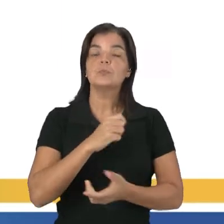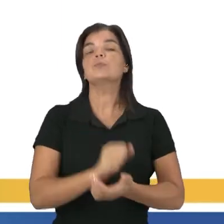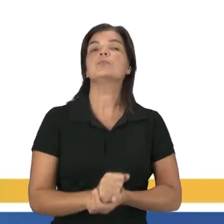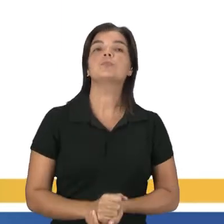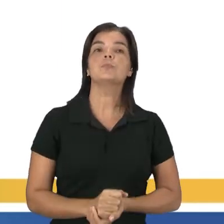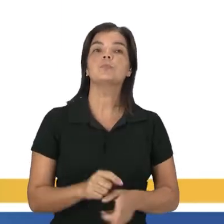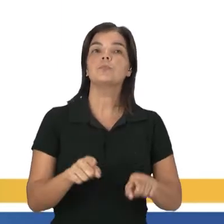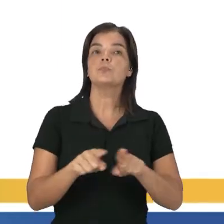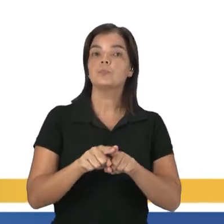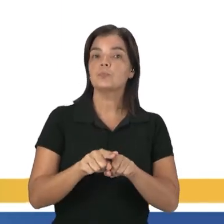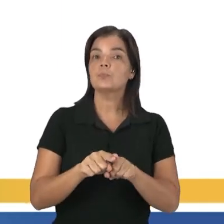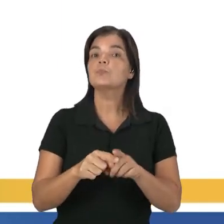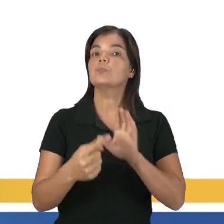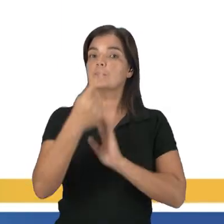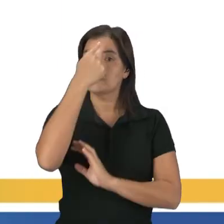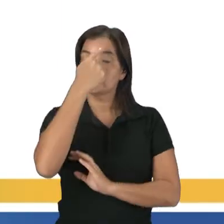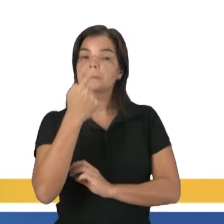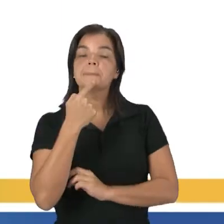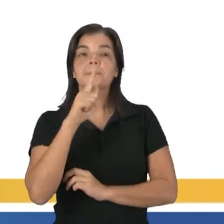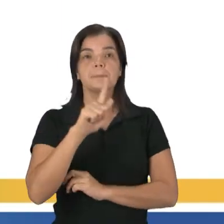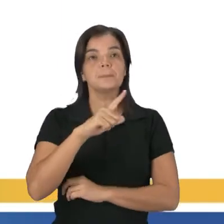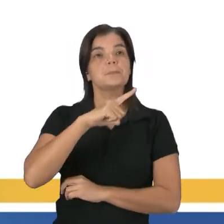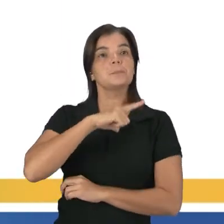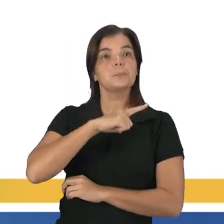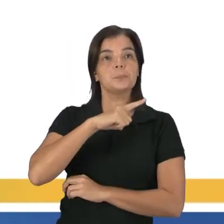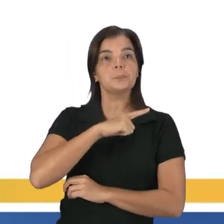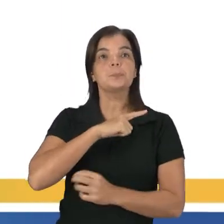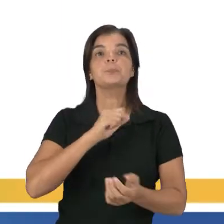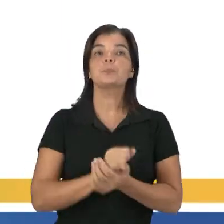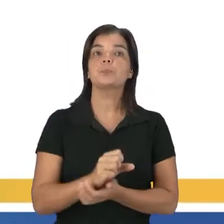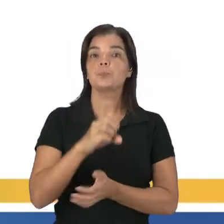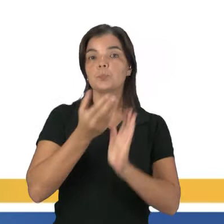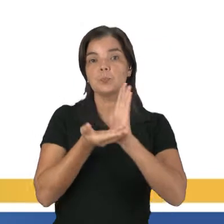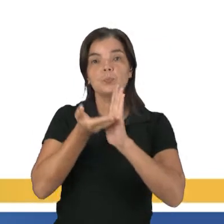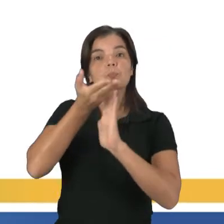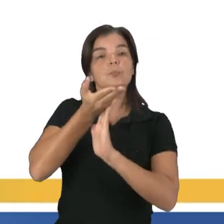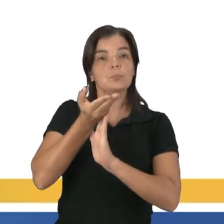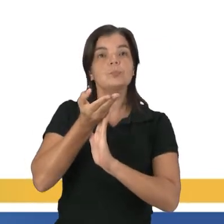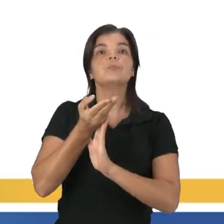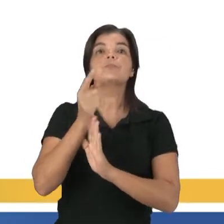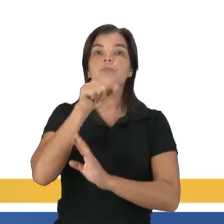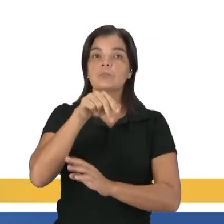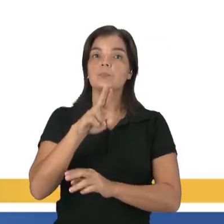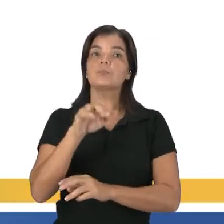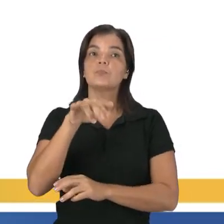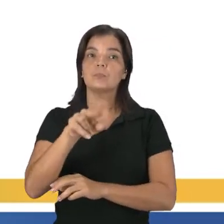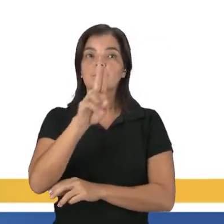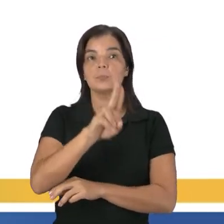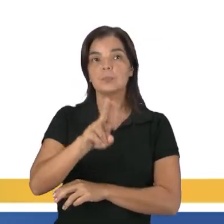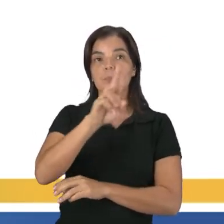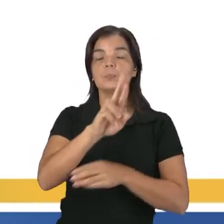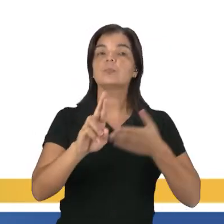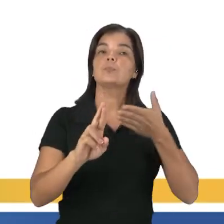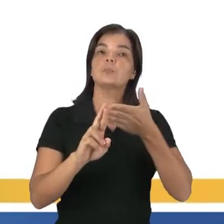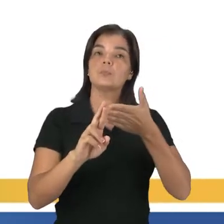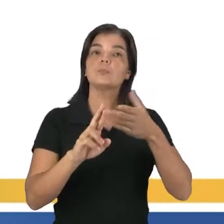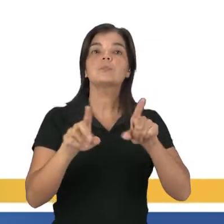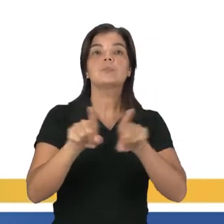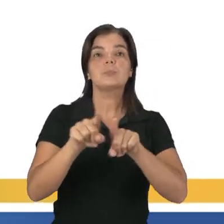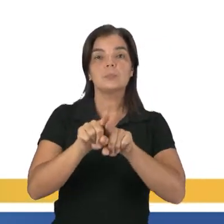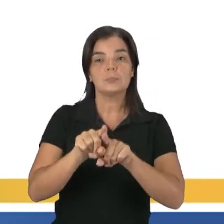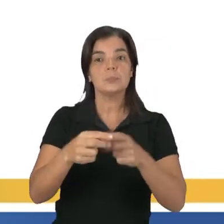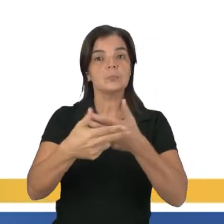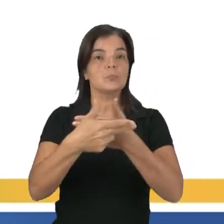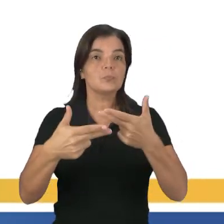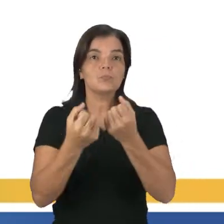como o símbolo a letra G, possui o que conhecemos como múltiplos, que é unidades de medidas utilizadas para